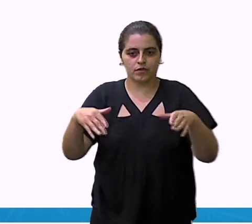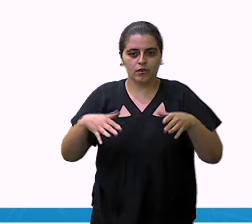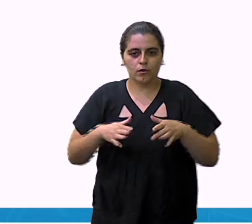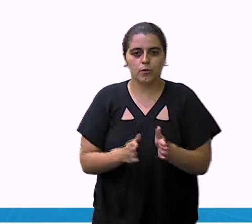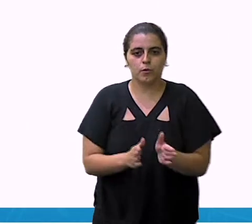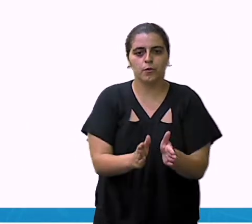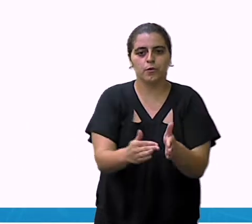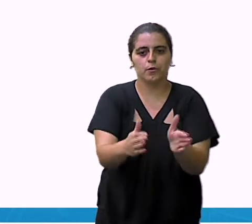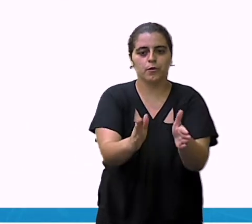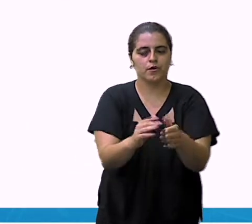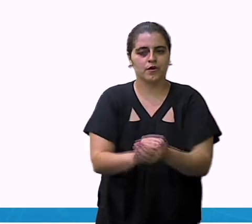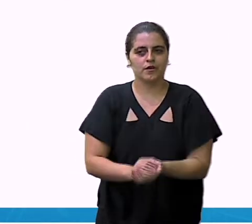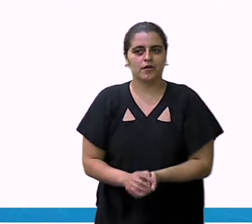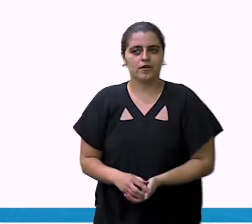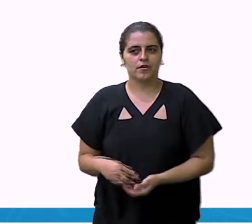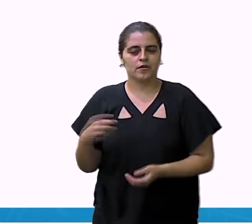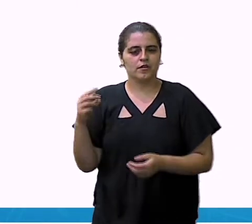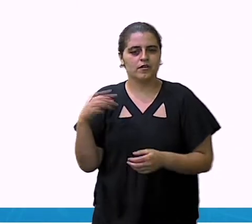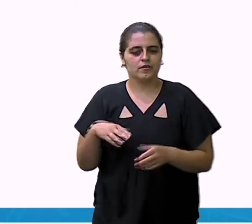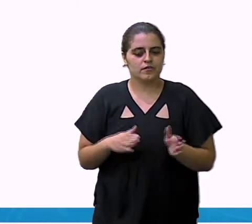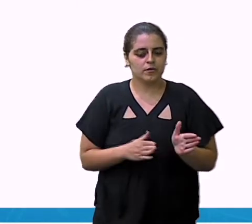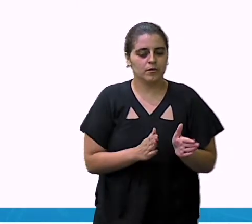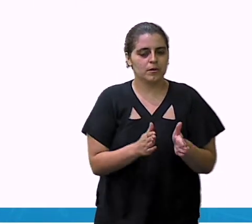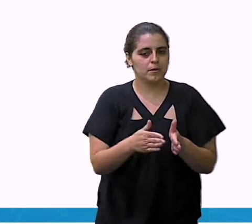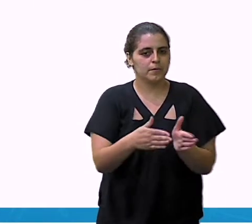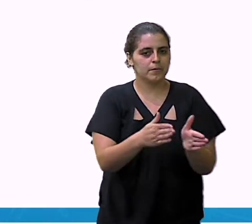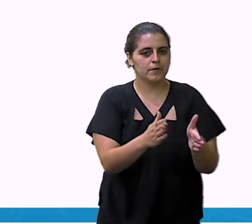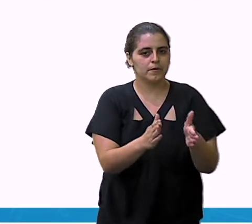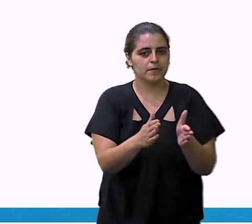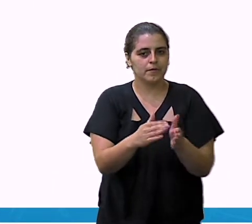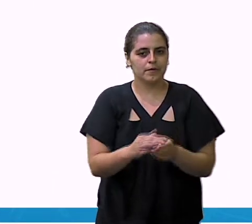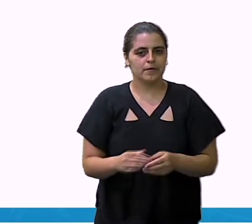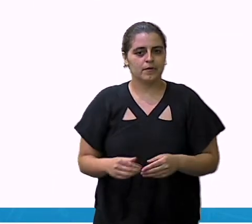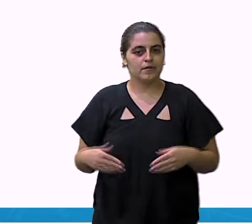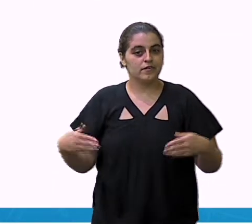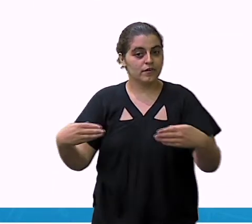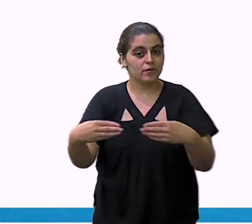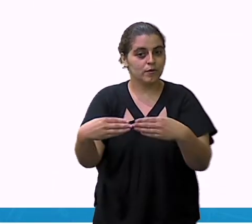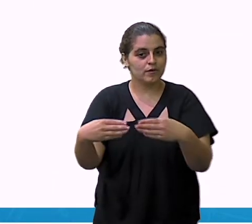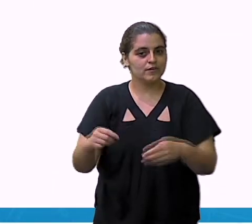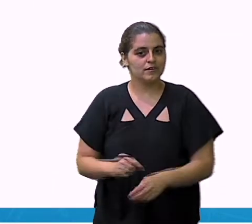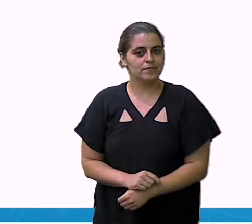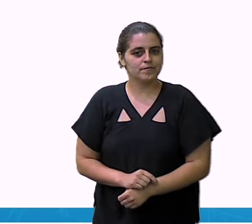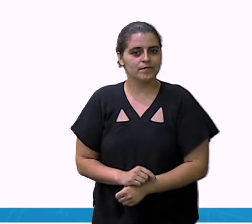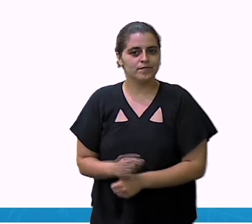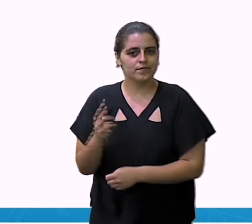maior. No seu percurso, eles se encontram.